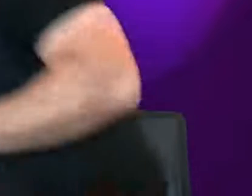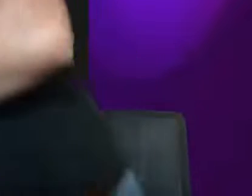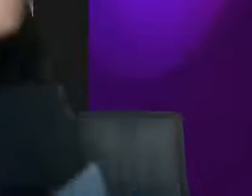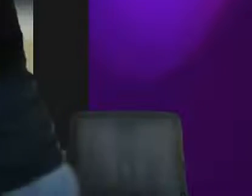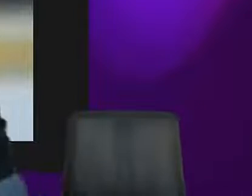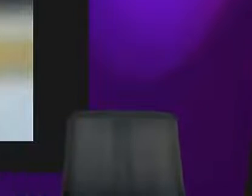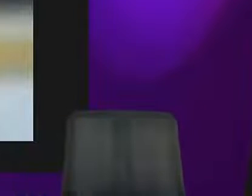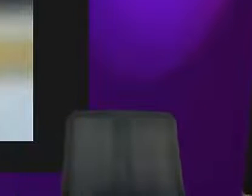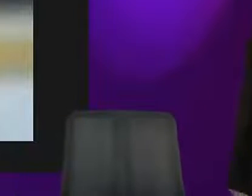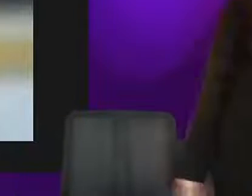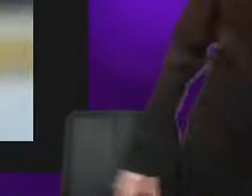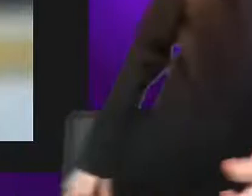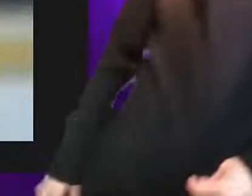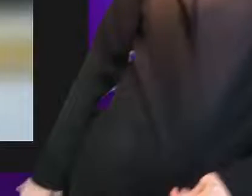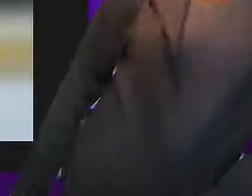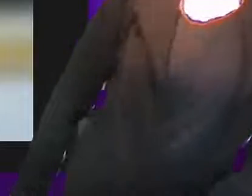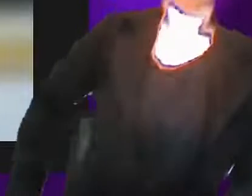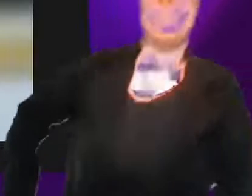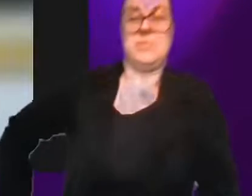então, acho que